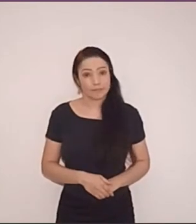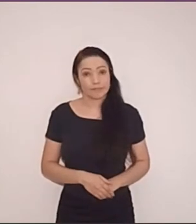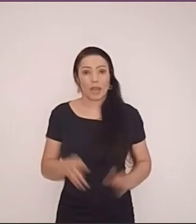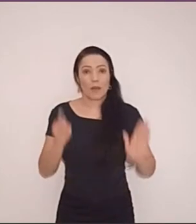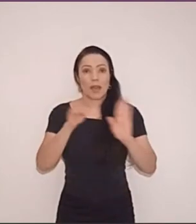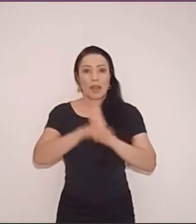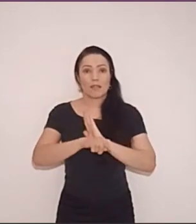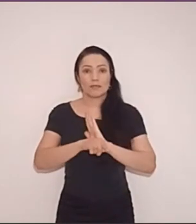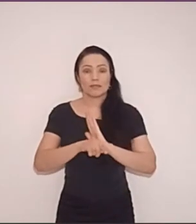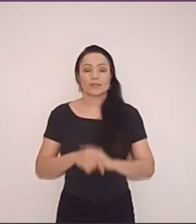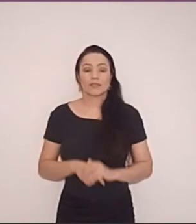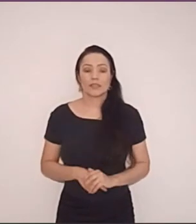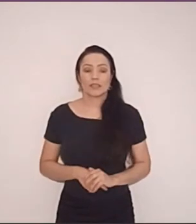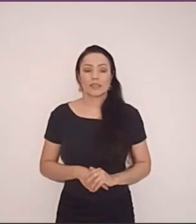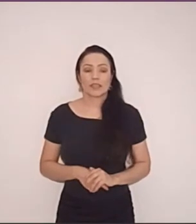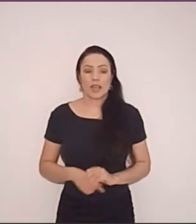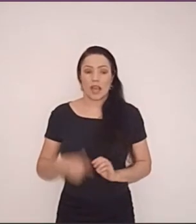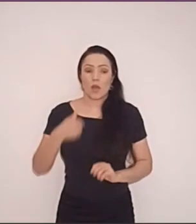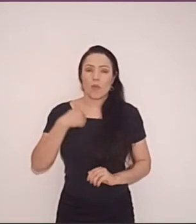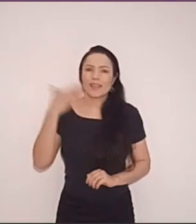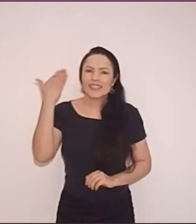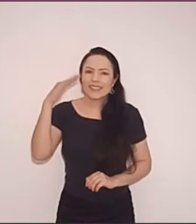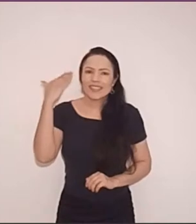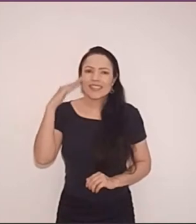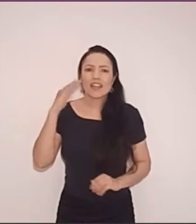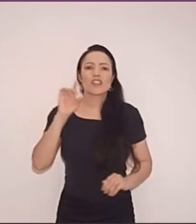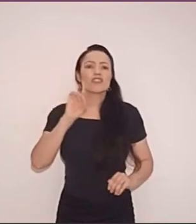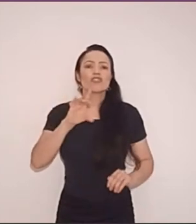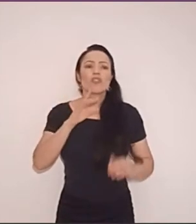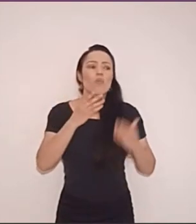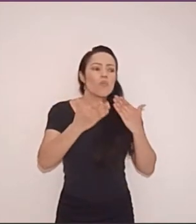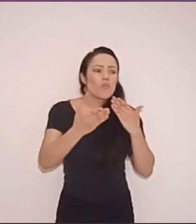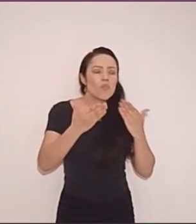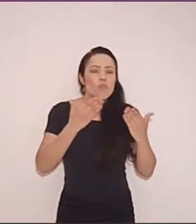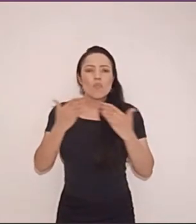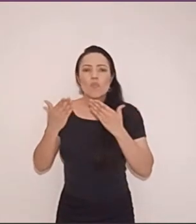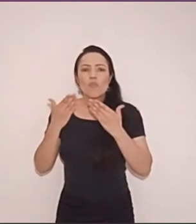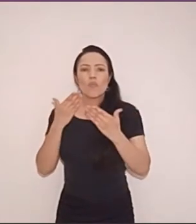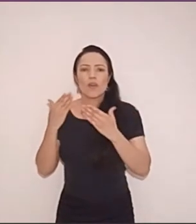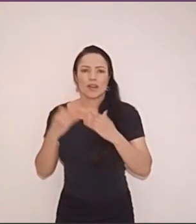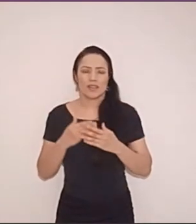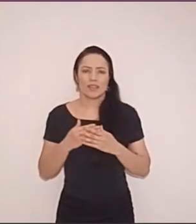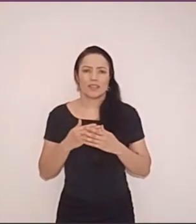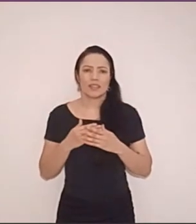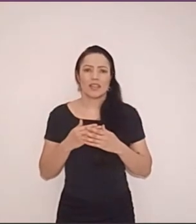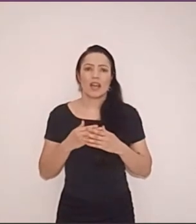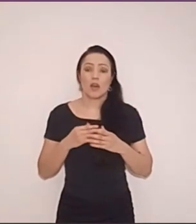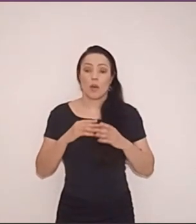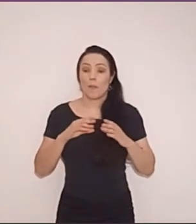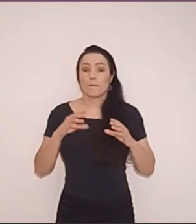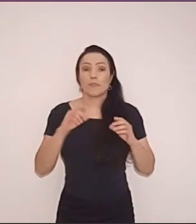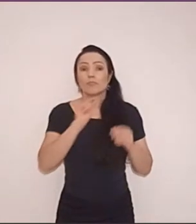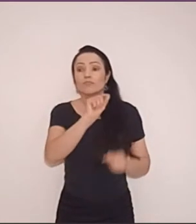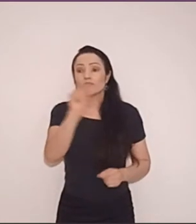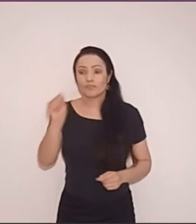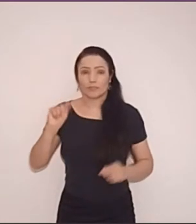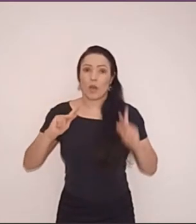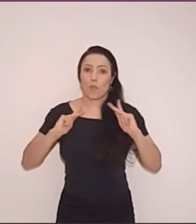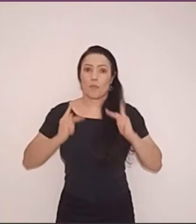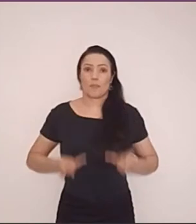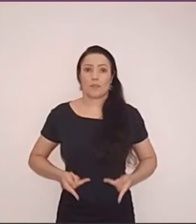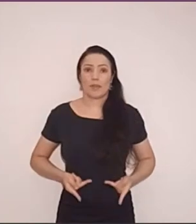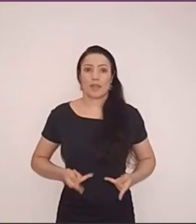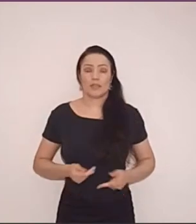carne Ivani compreender isso só que o restante um os ditos seres humanos